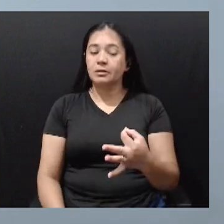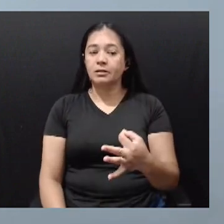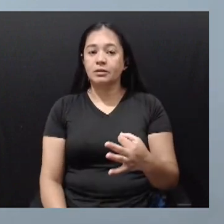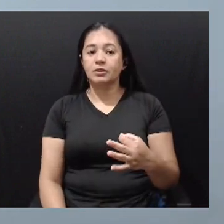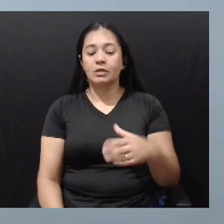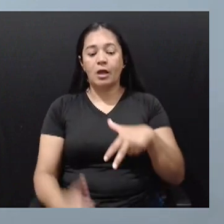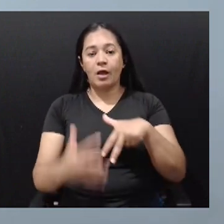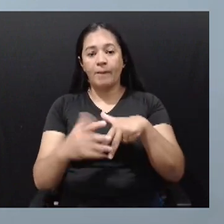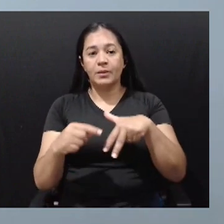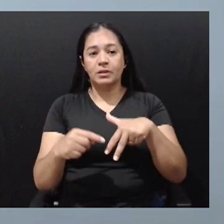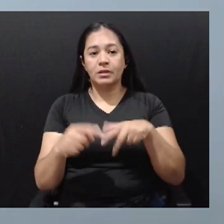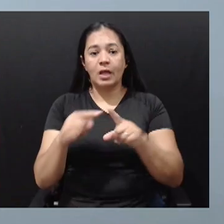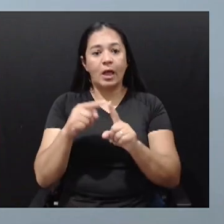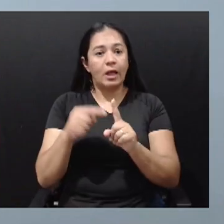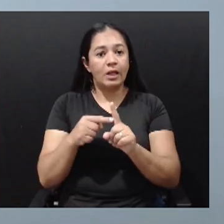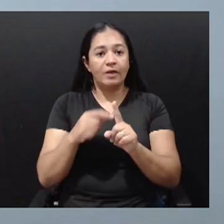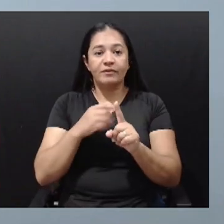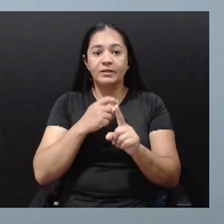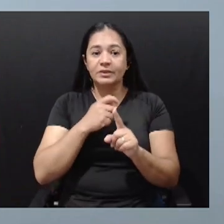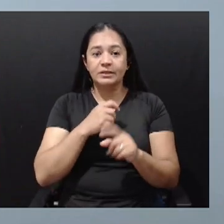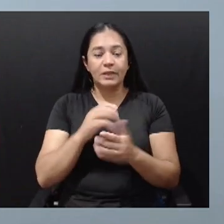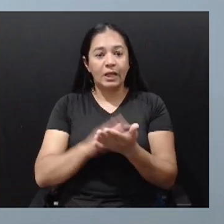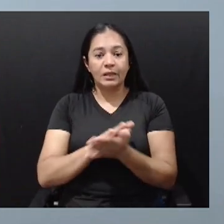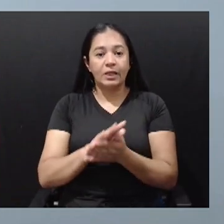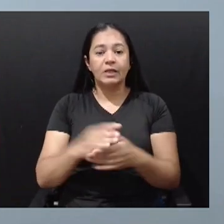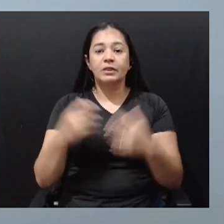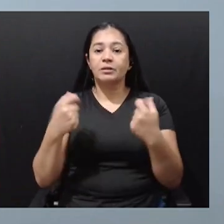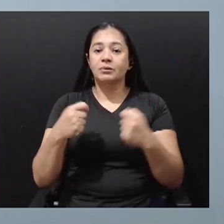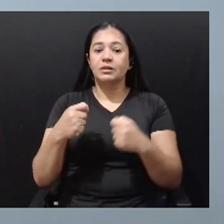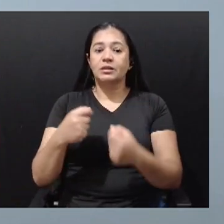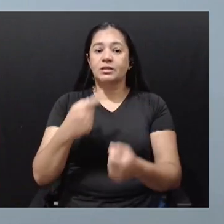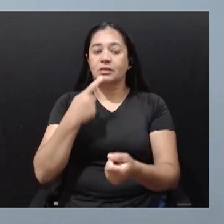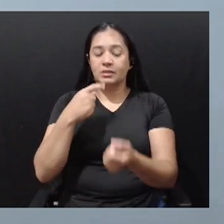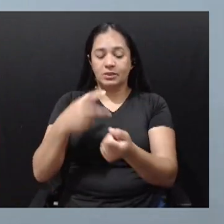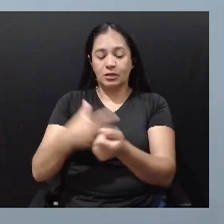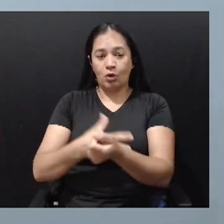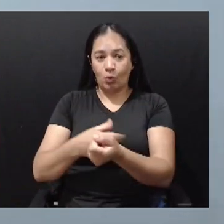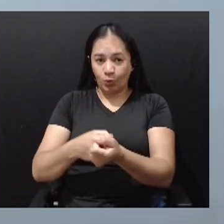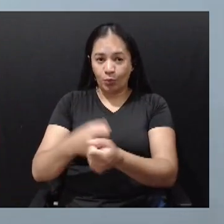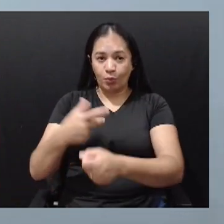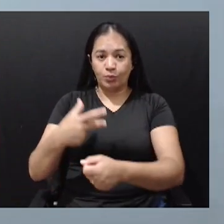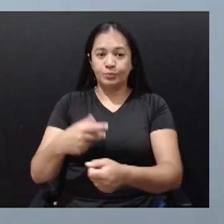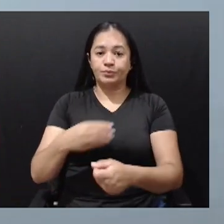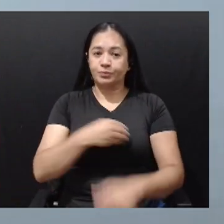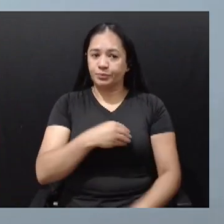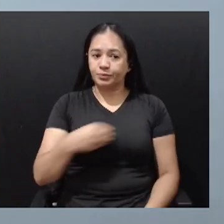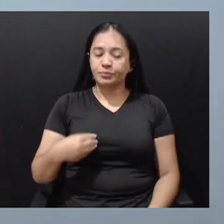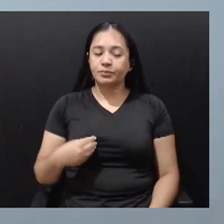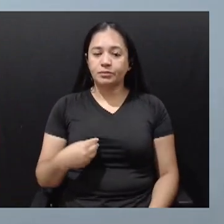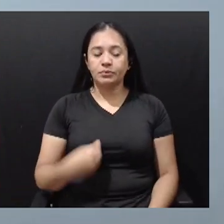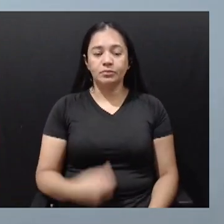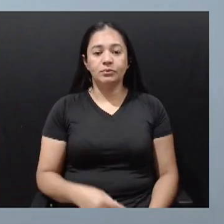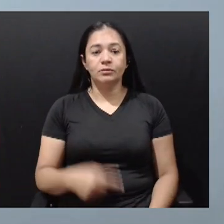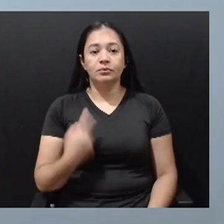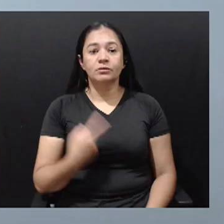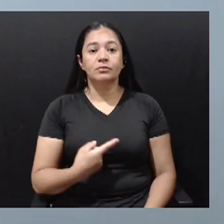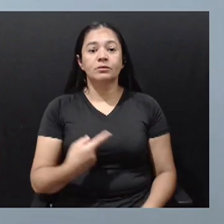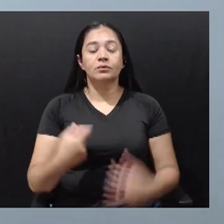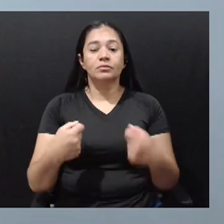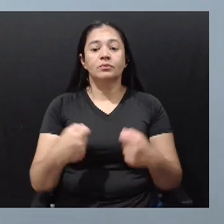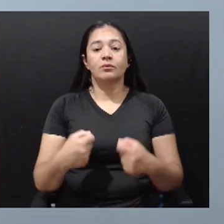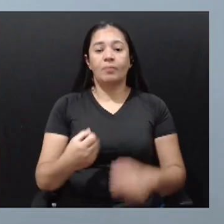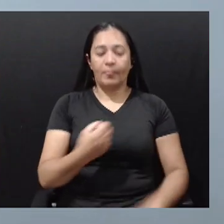tem que ser solicitado um beta-HCG antes da inserção do DIU ou do implante, né? A gente tem que fazer uma ultrassonografia